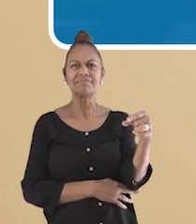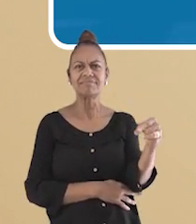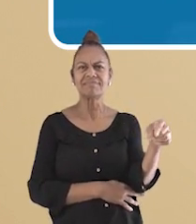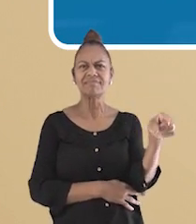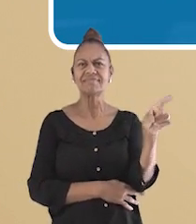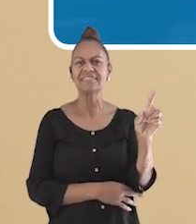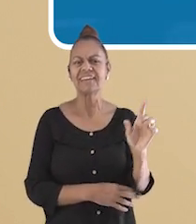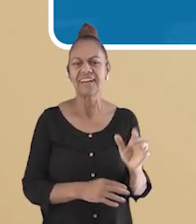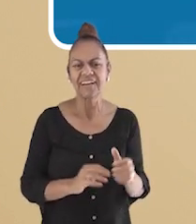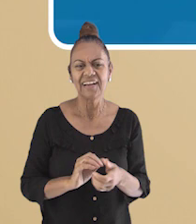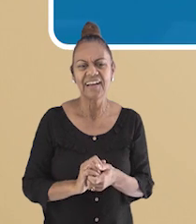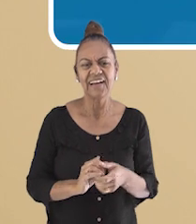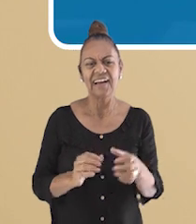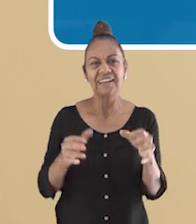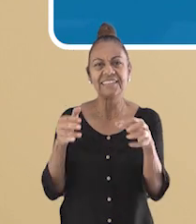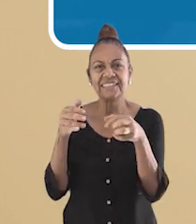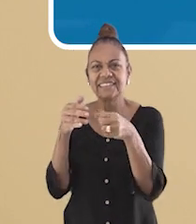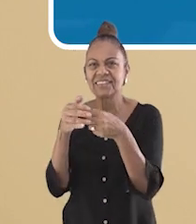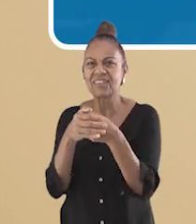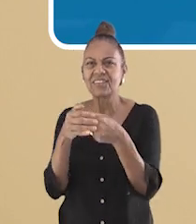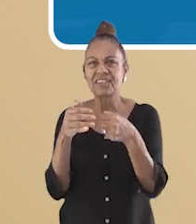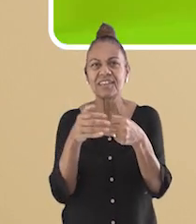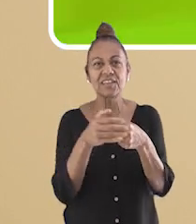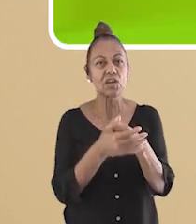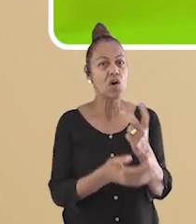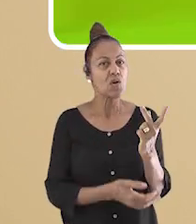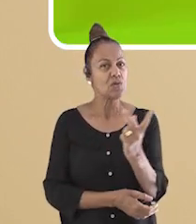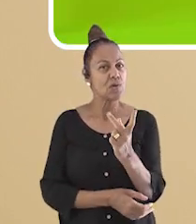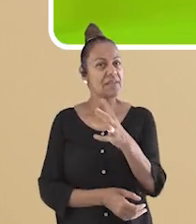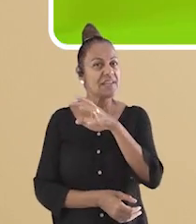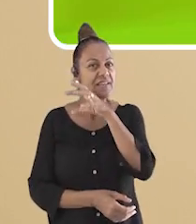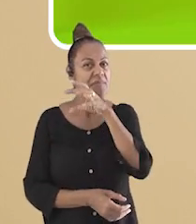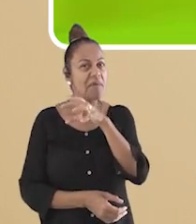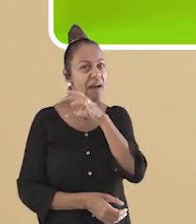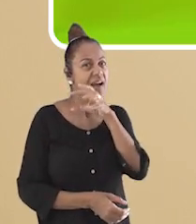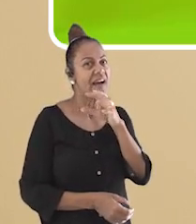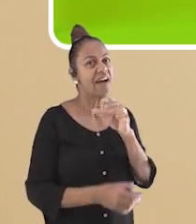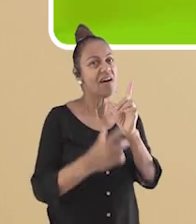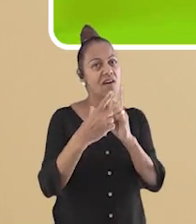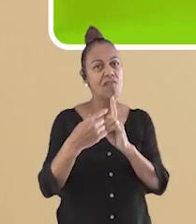mas parece um galho ao vento. Se escondem